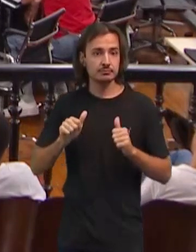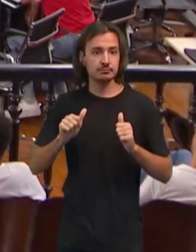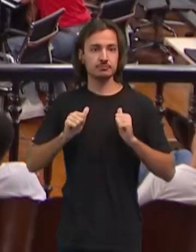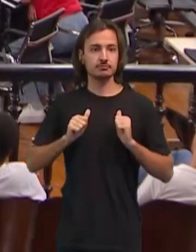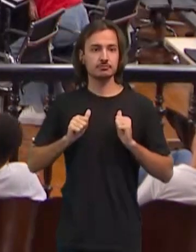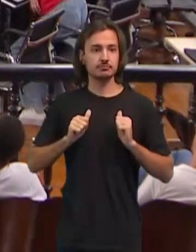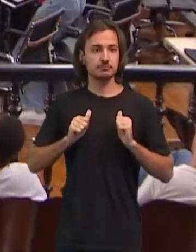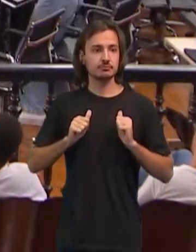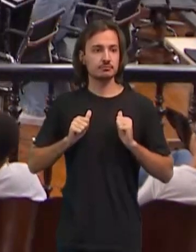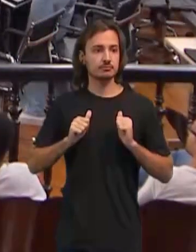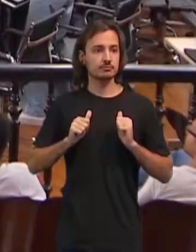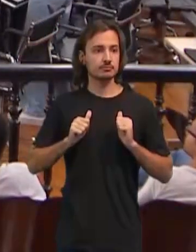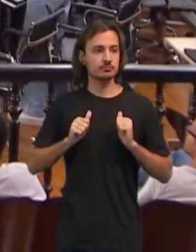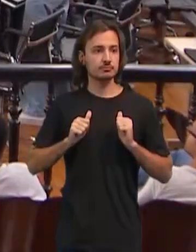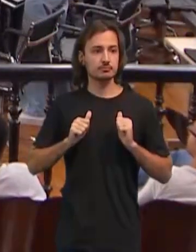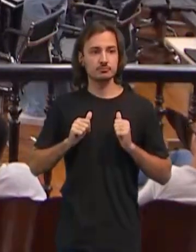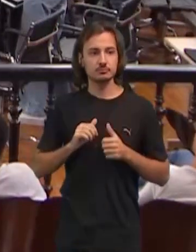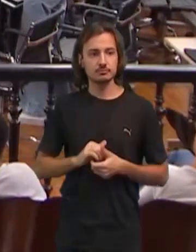estão.